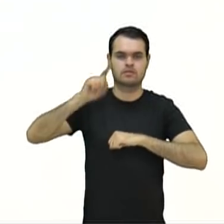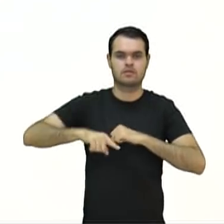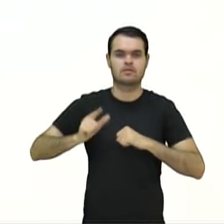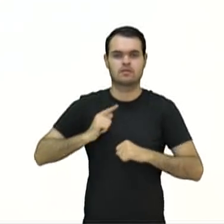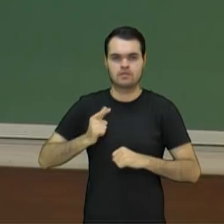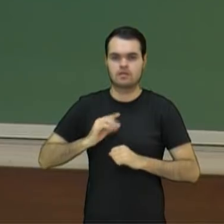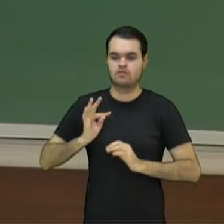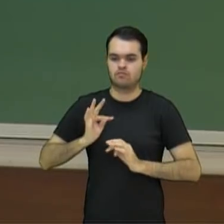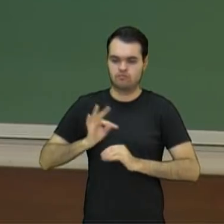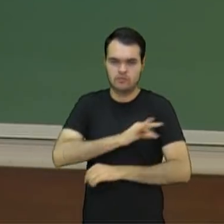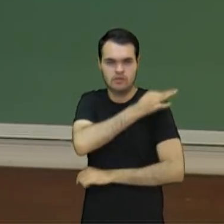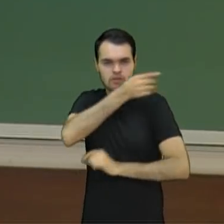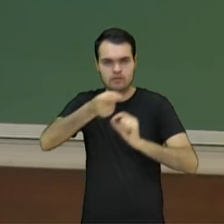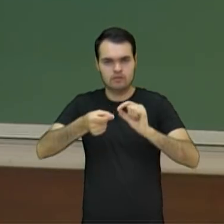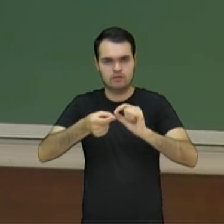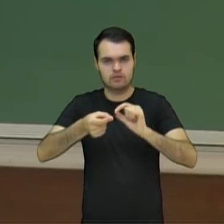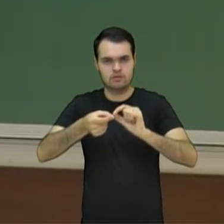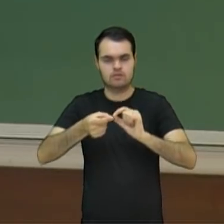então técnicas